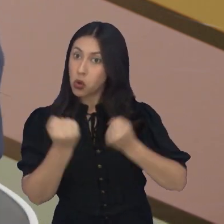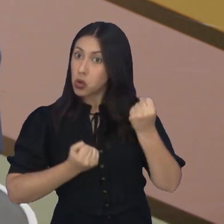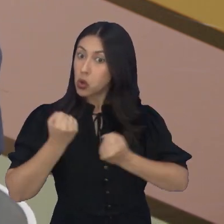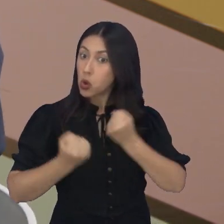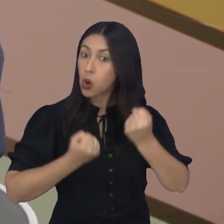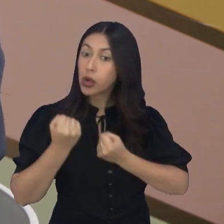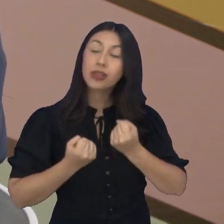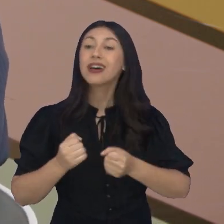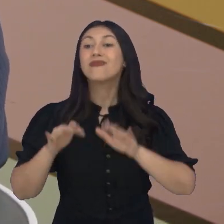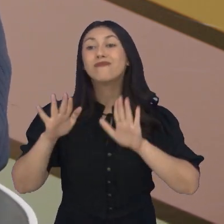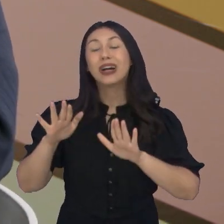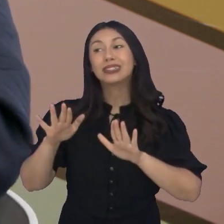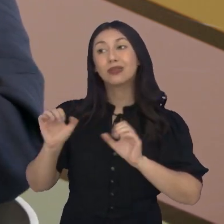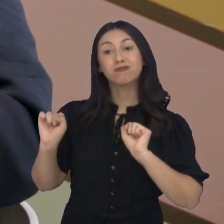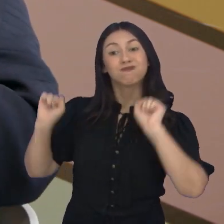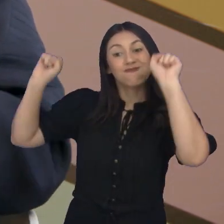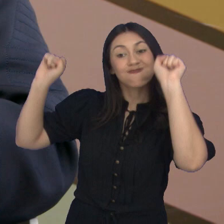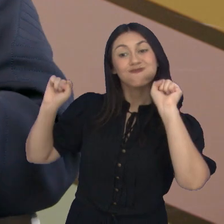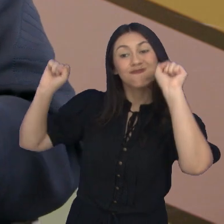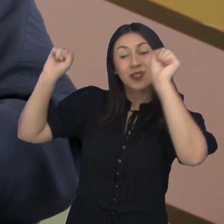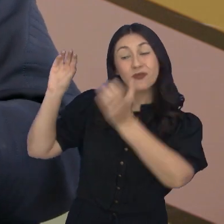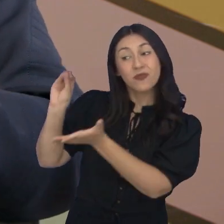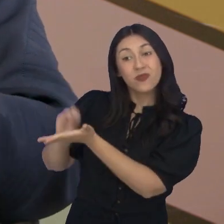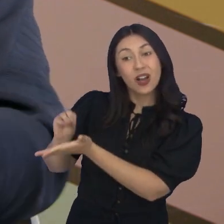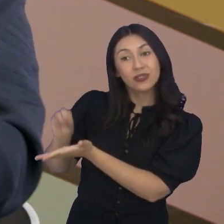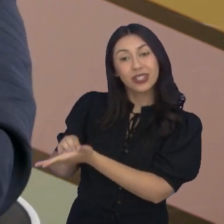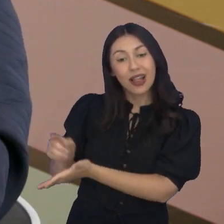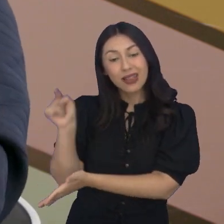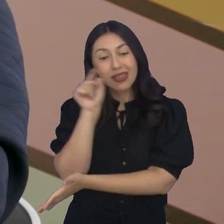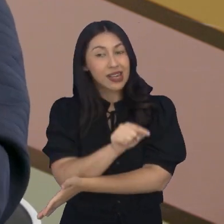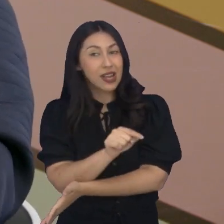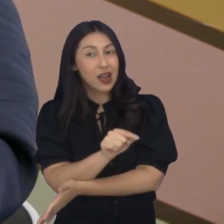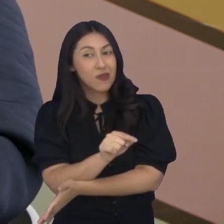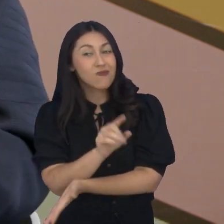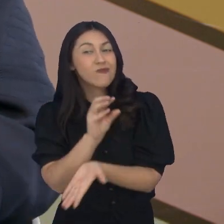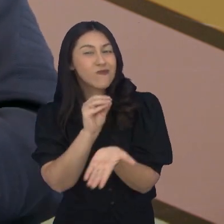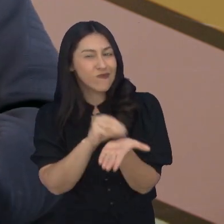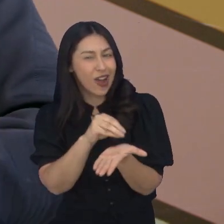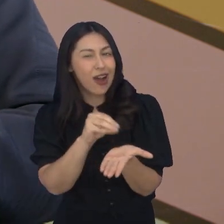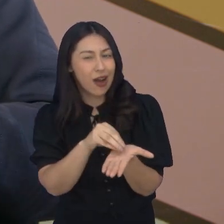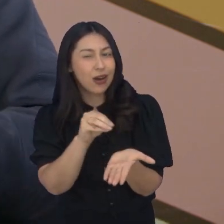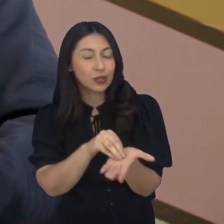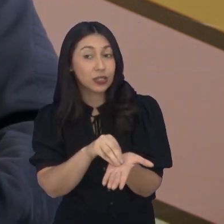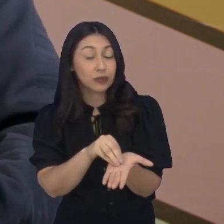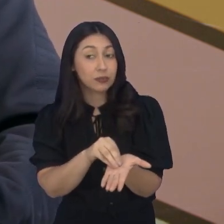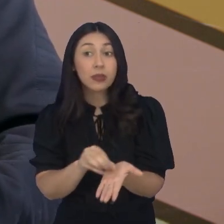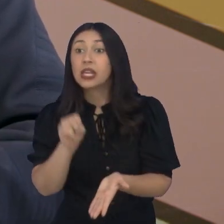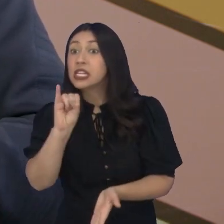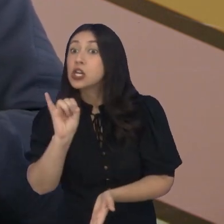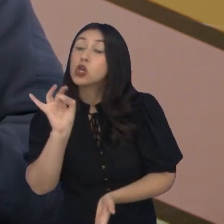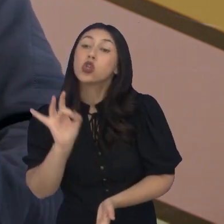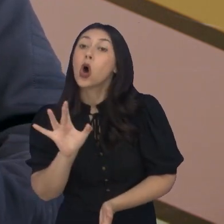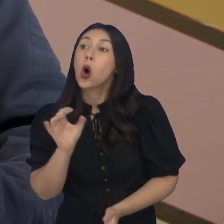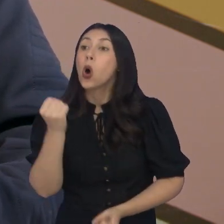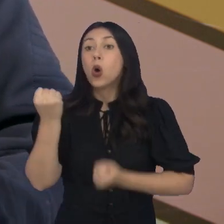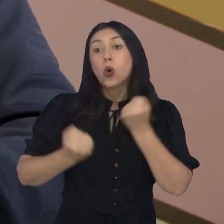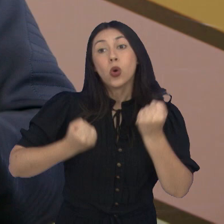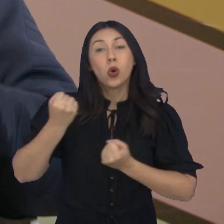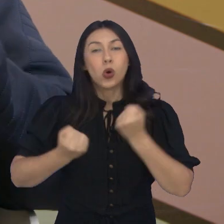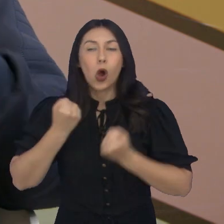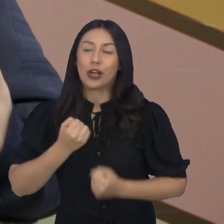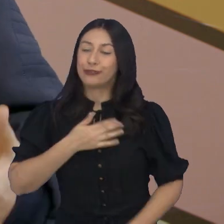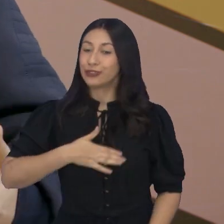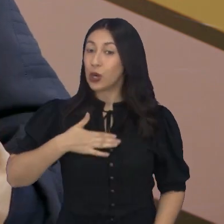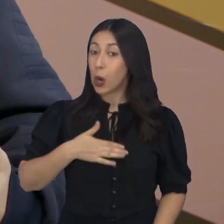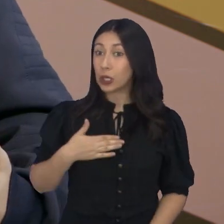faz fortalecimento, por exemplo, daí a corrida por si só ela não é completa. Entendi. Então se você só começa a correr, vicia, começa a